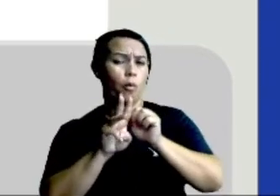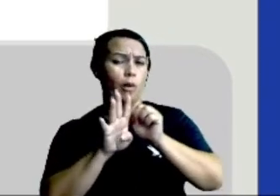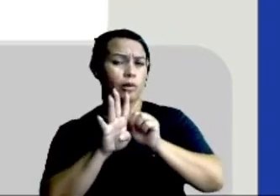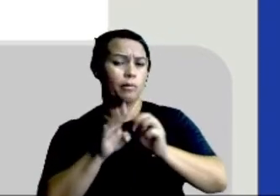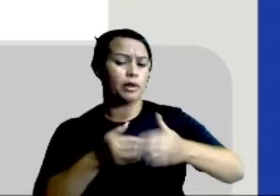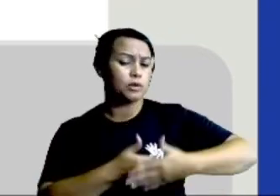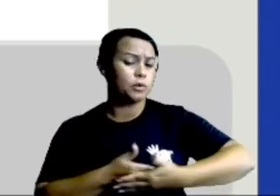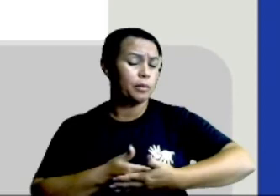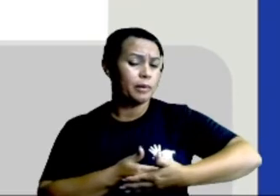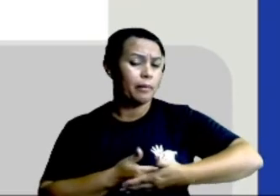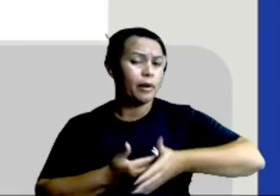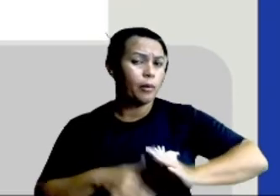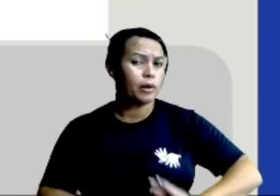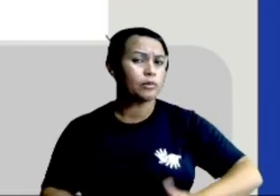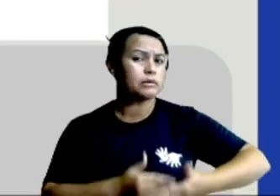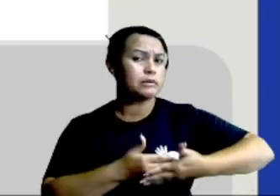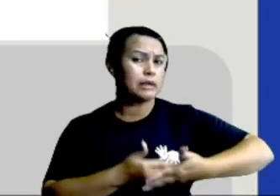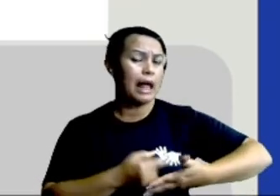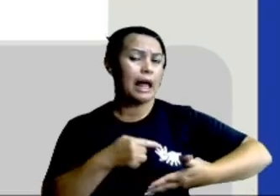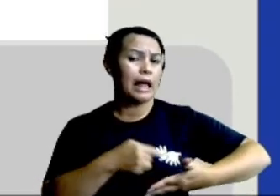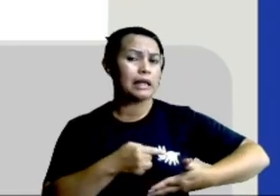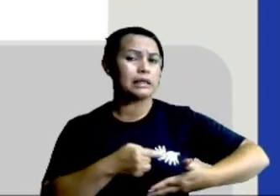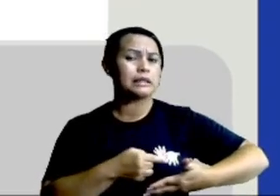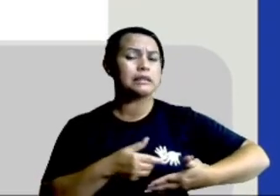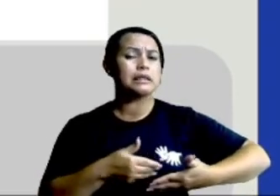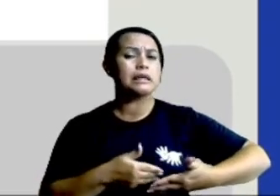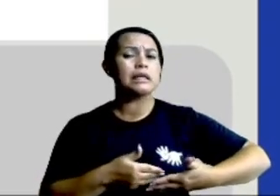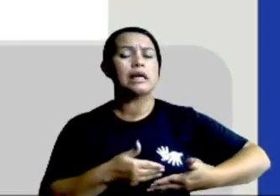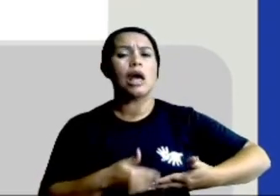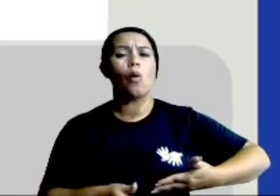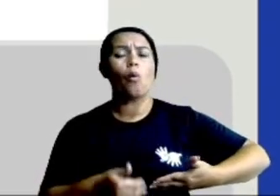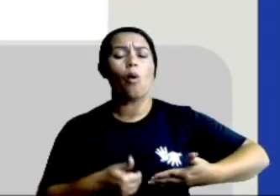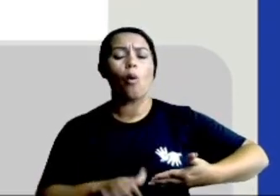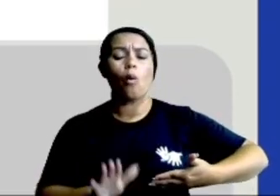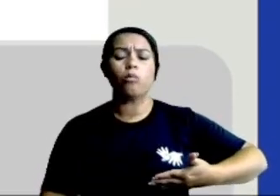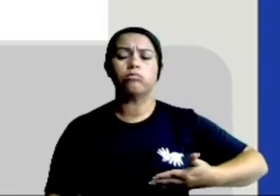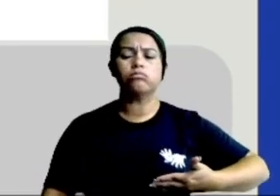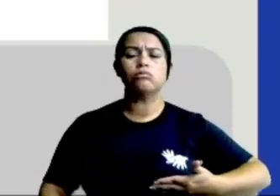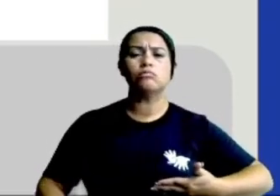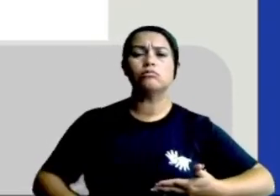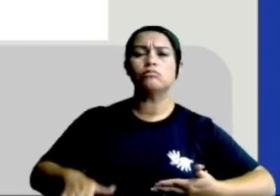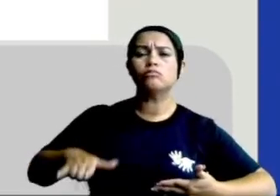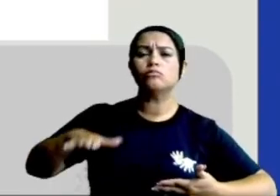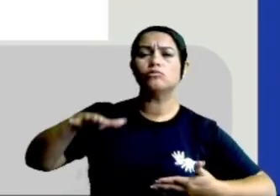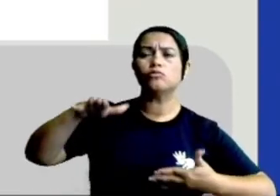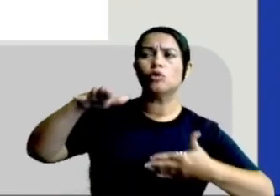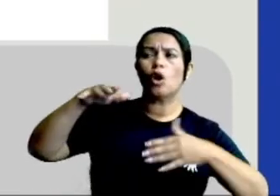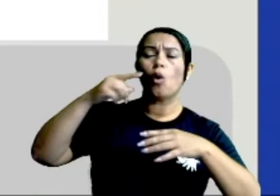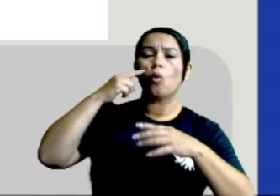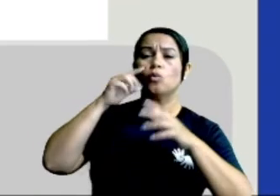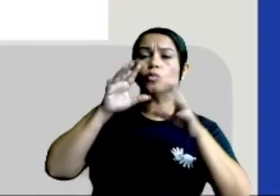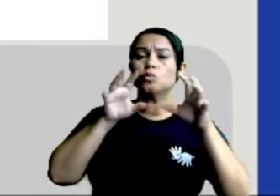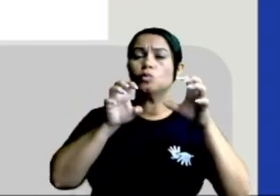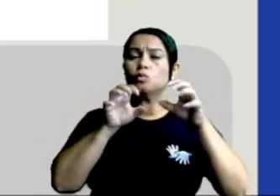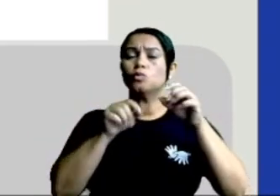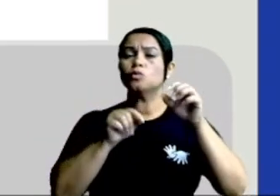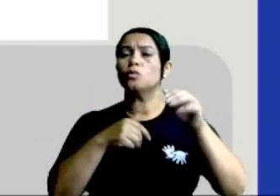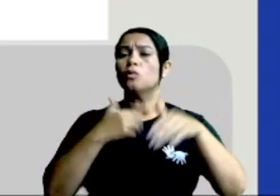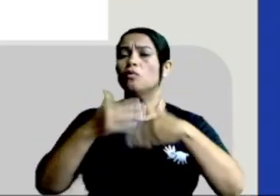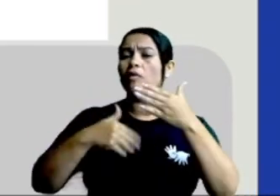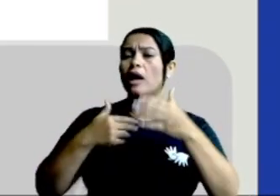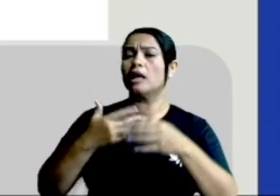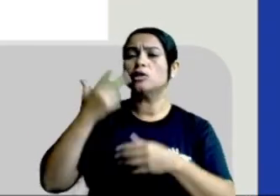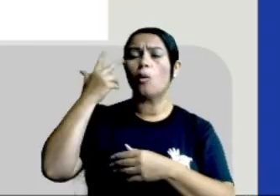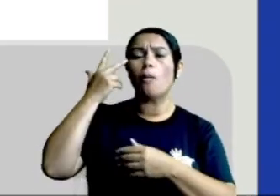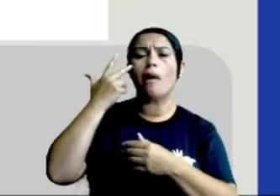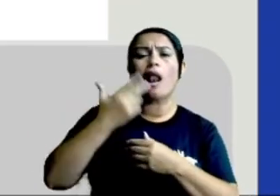recém-nascido, que ao longo do seu crescimento, os músculos vão se regulando, voltando ao seu local